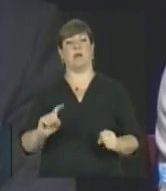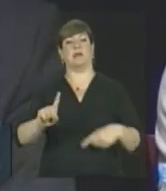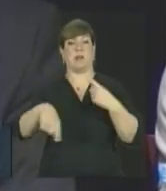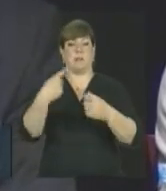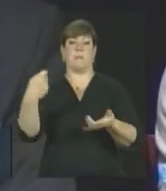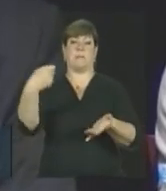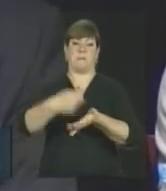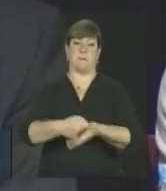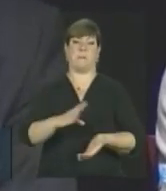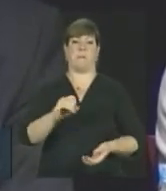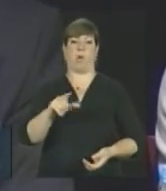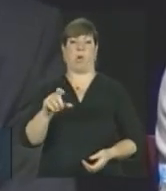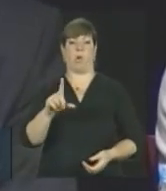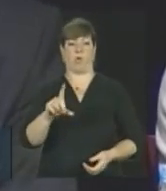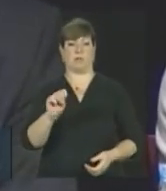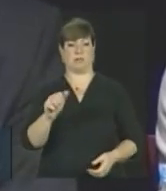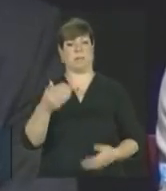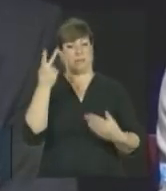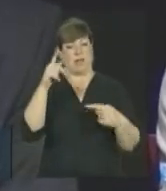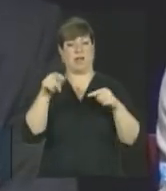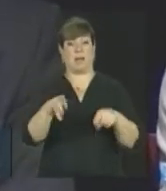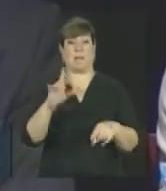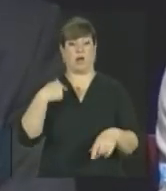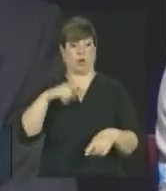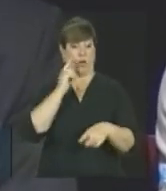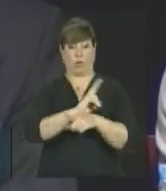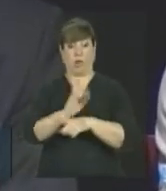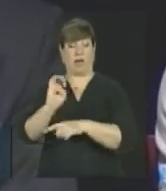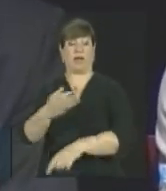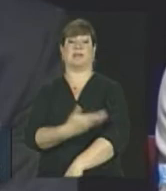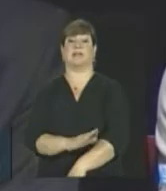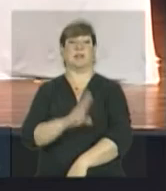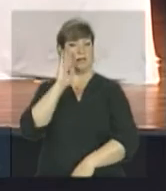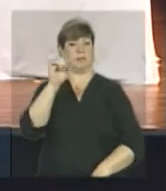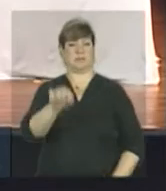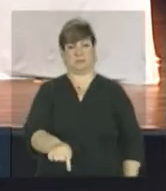pagar a bolsa para ele, mas o nosso controle é sobre o treinamento em si.